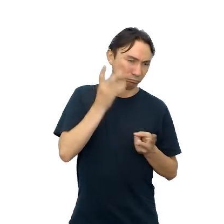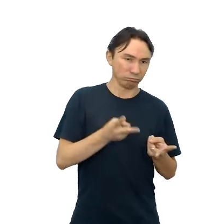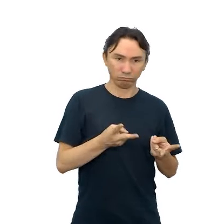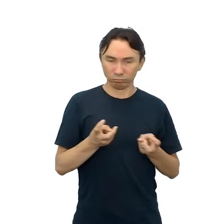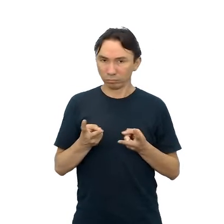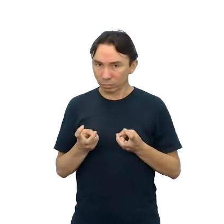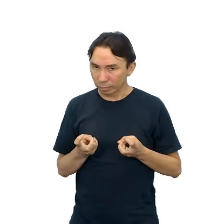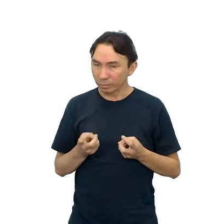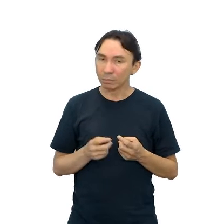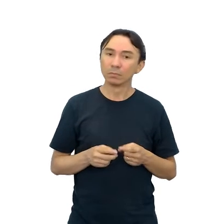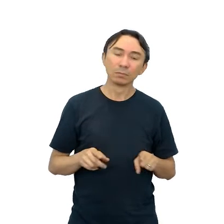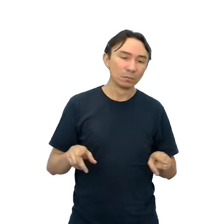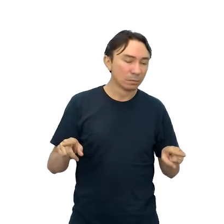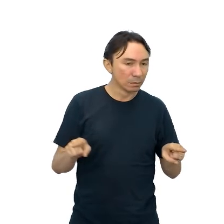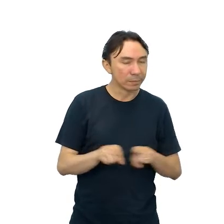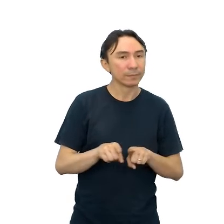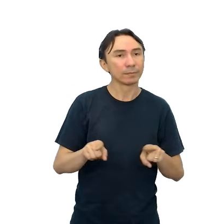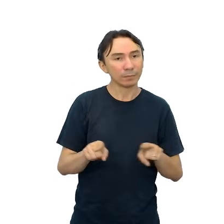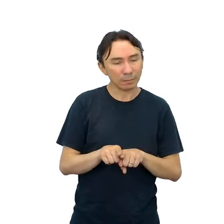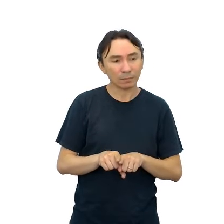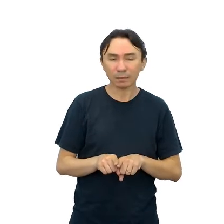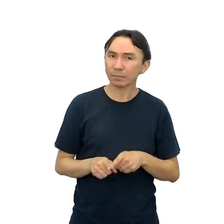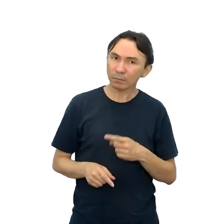um processo, né,